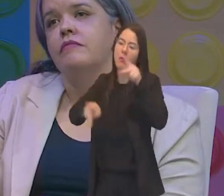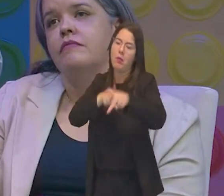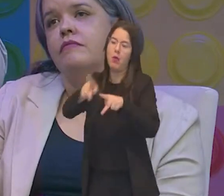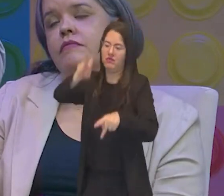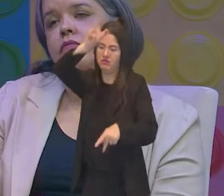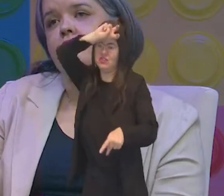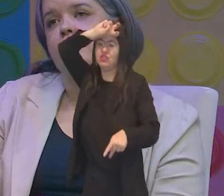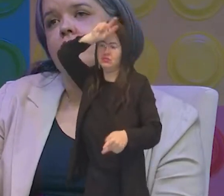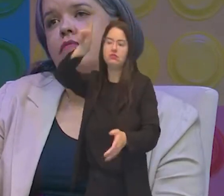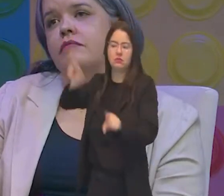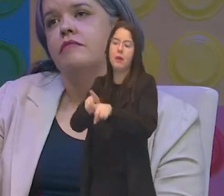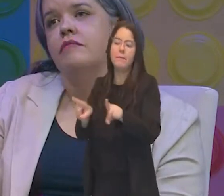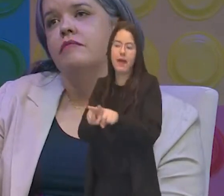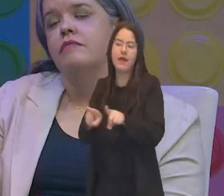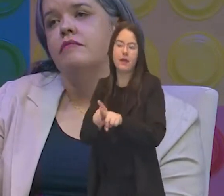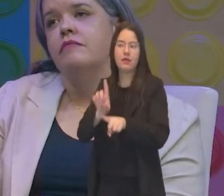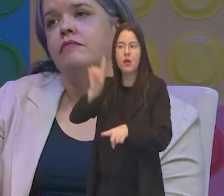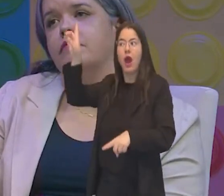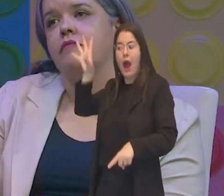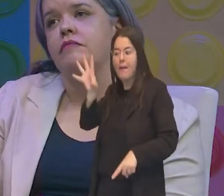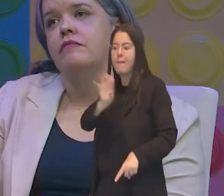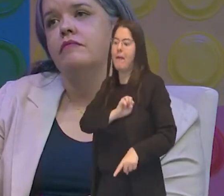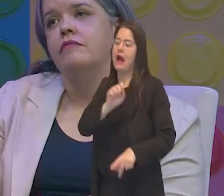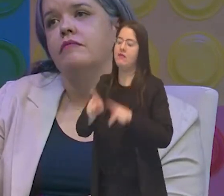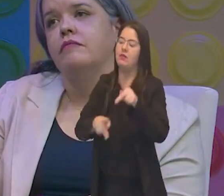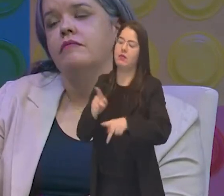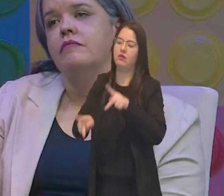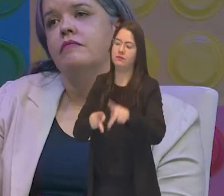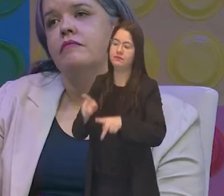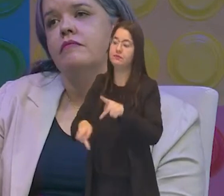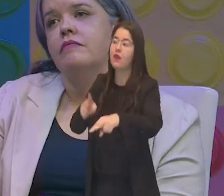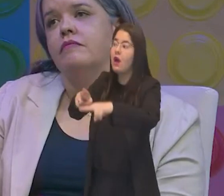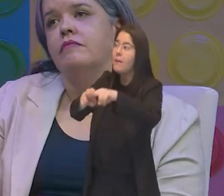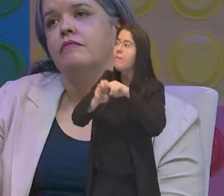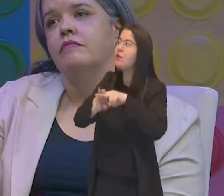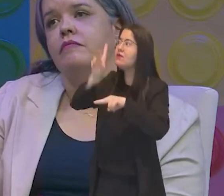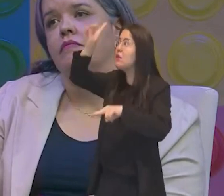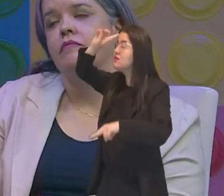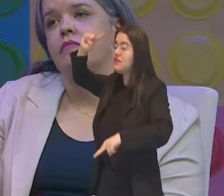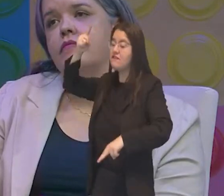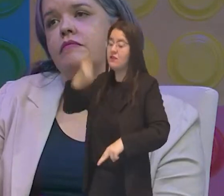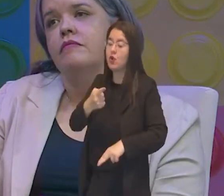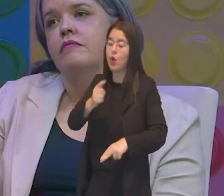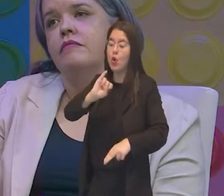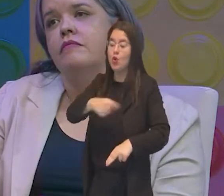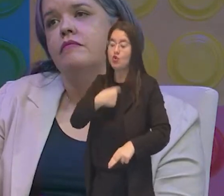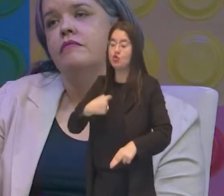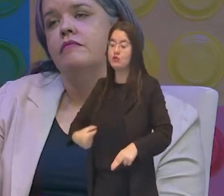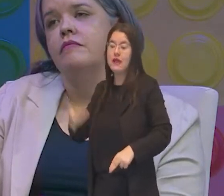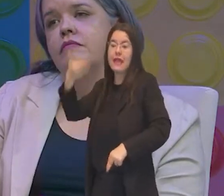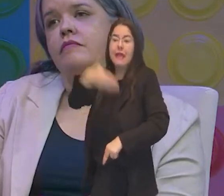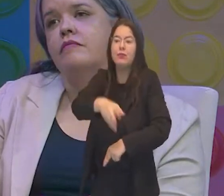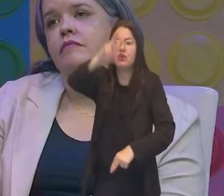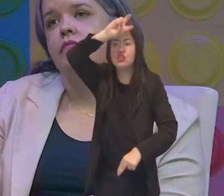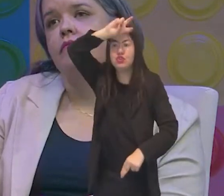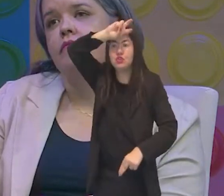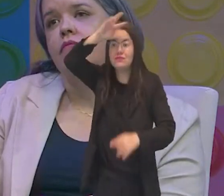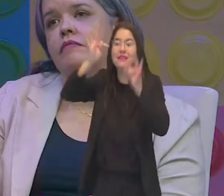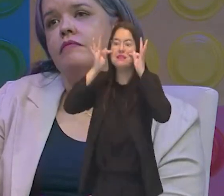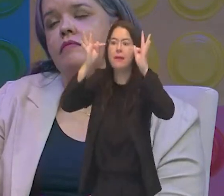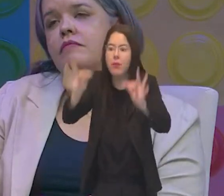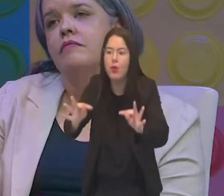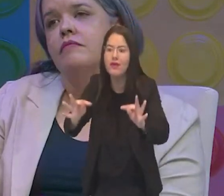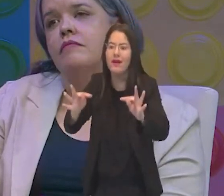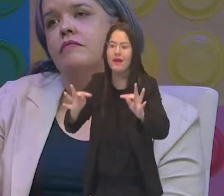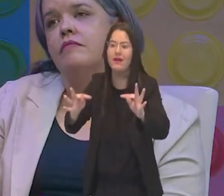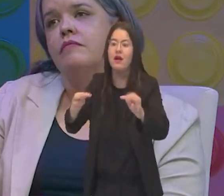Deus amava também aquele povo, meus irmãos. Por isso Ele mandou José para o Egito. Porque ele sabia